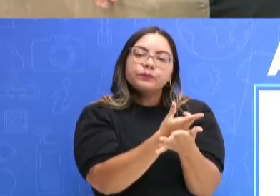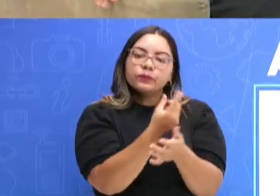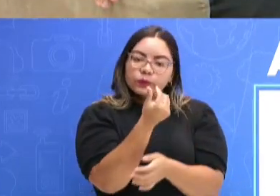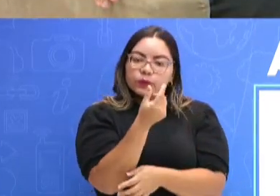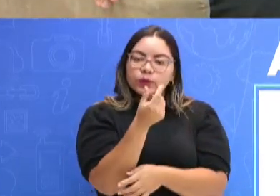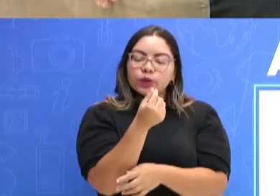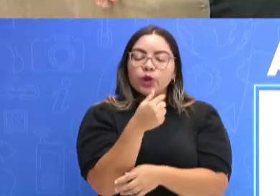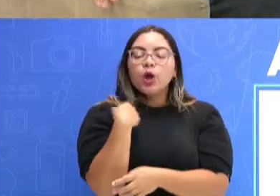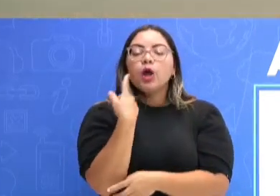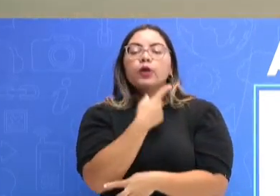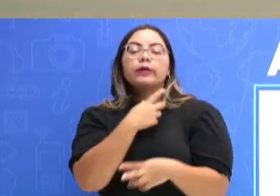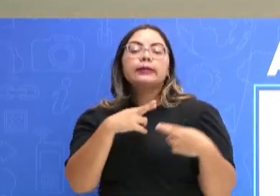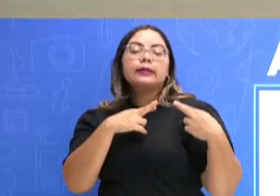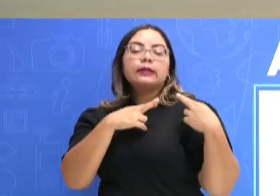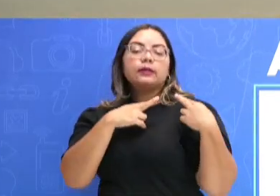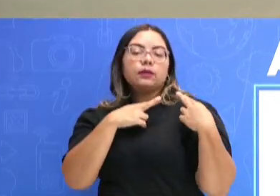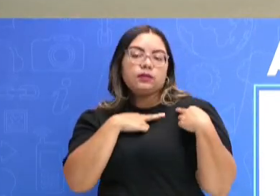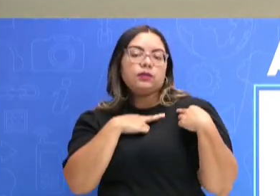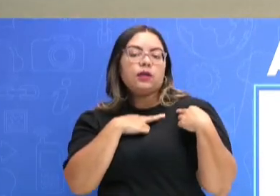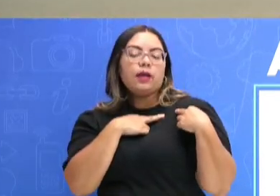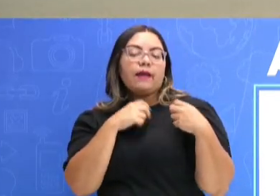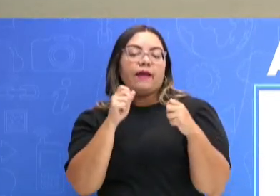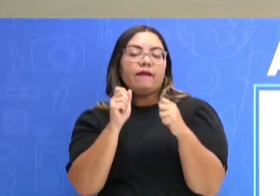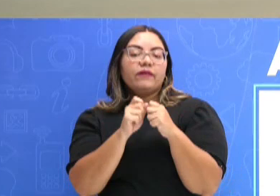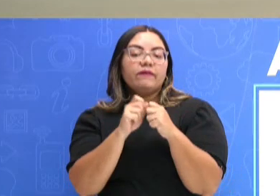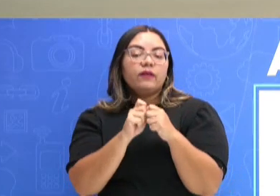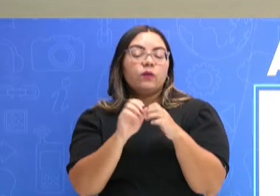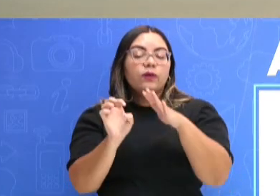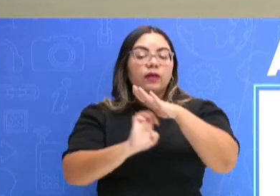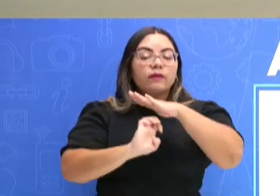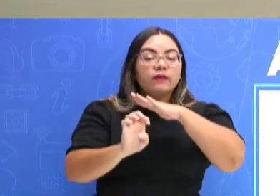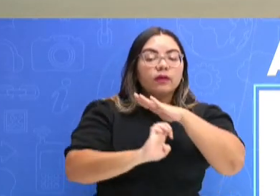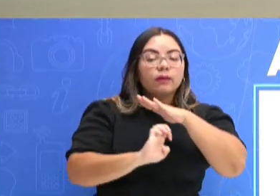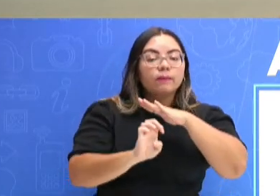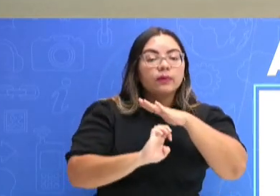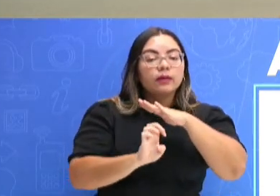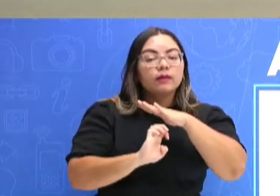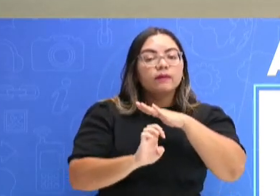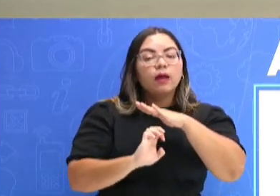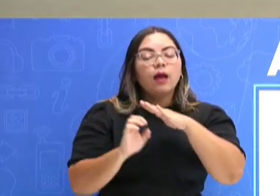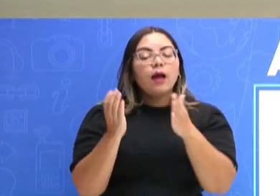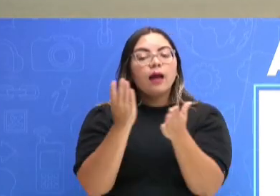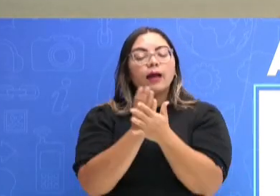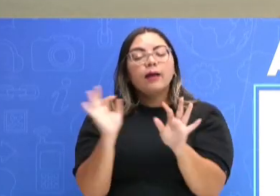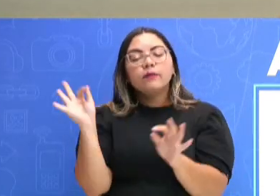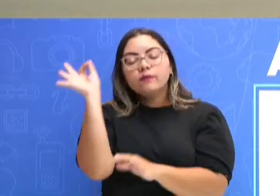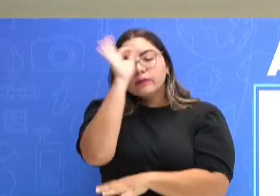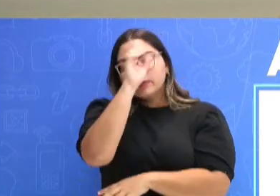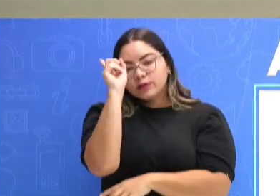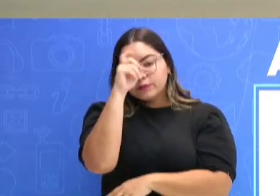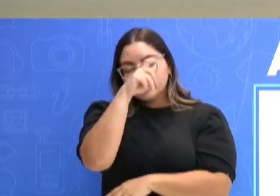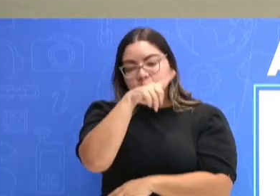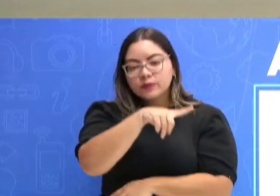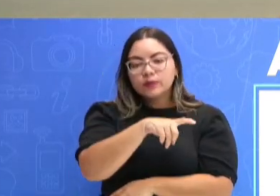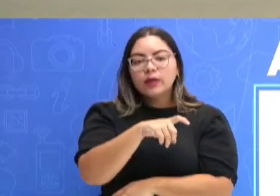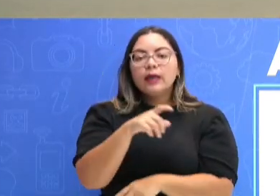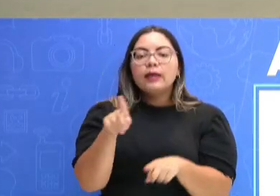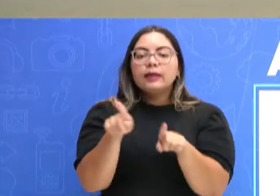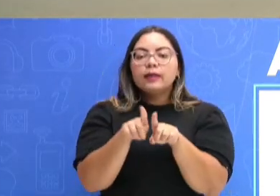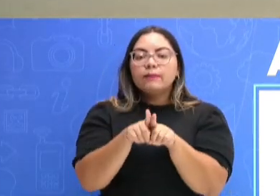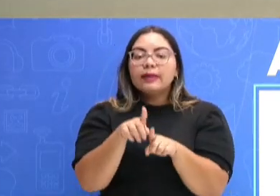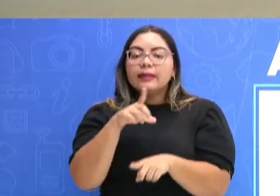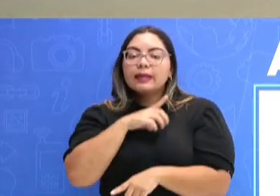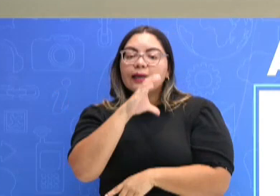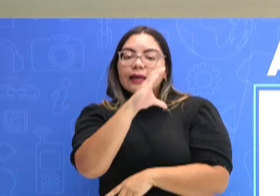que o nosso compromisso é limpar as empresas, junto aos impostos públicos municipais, e automaticamente abrir linha de créditos.